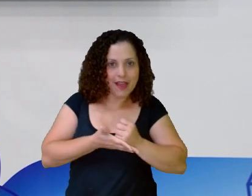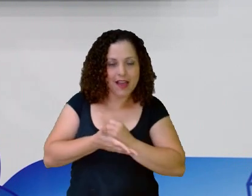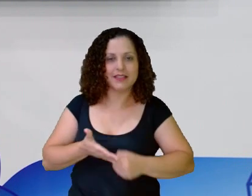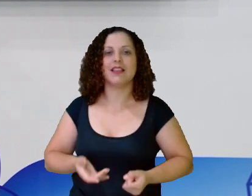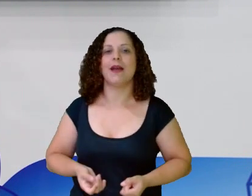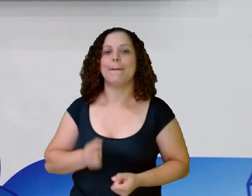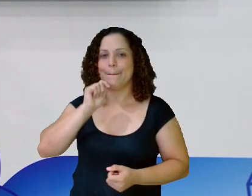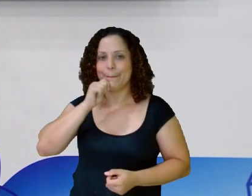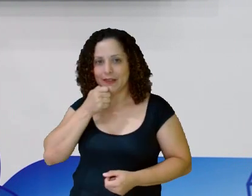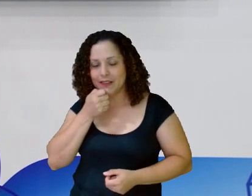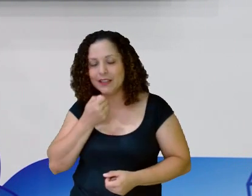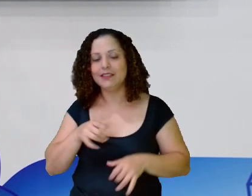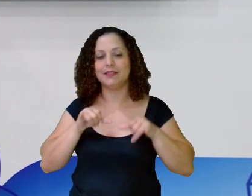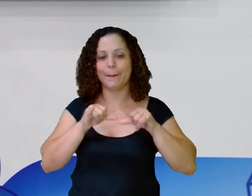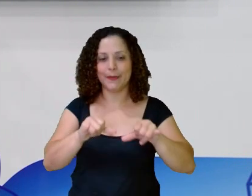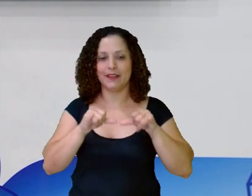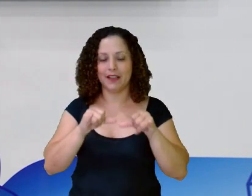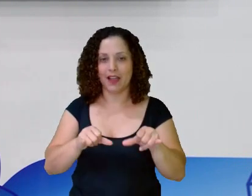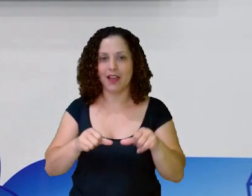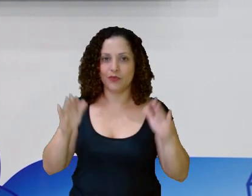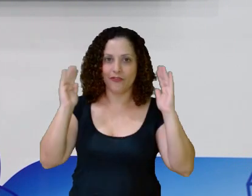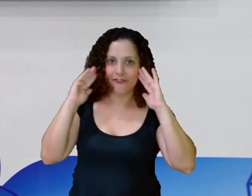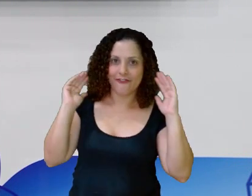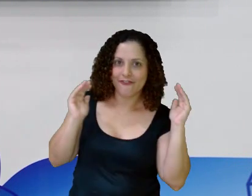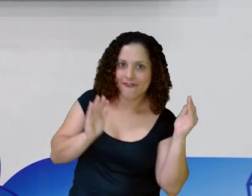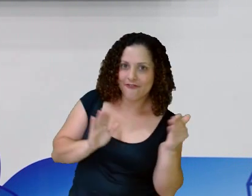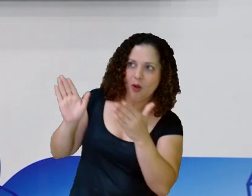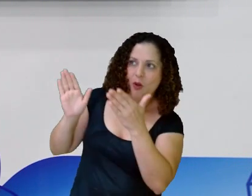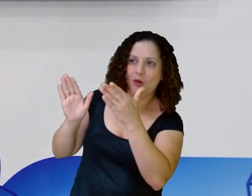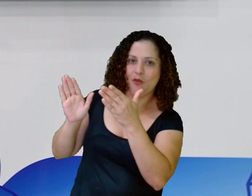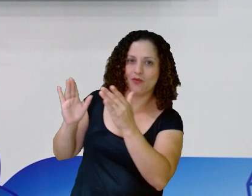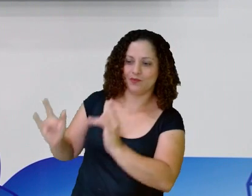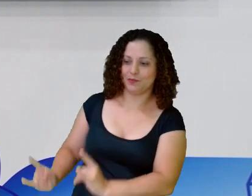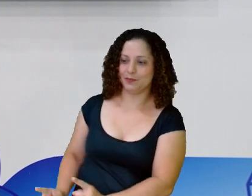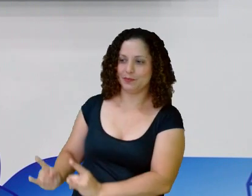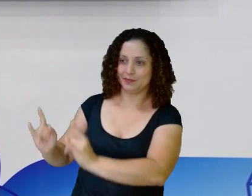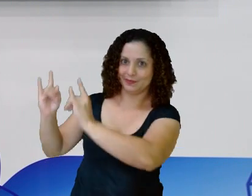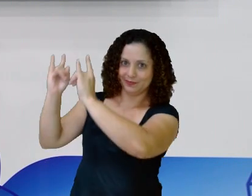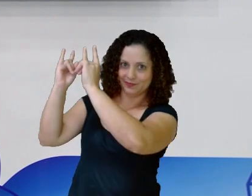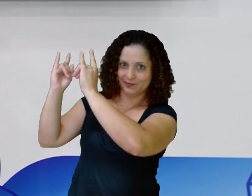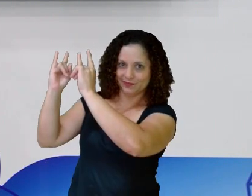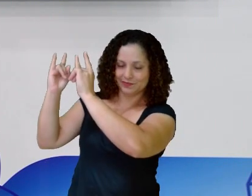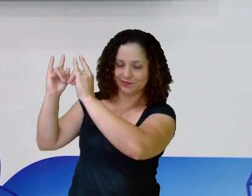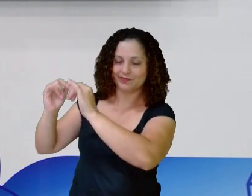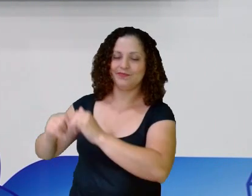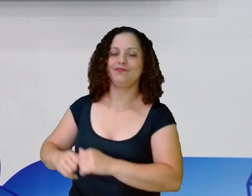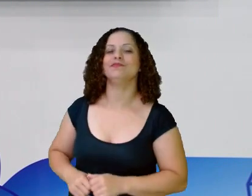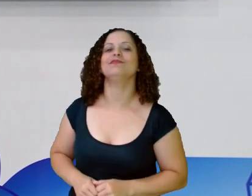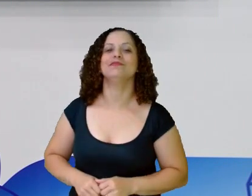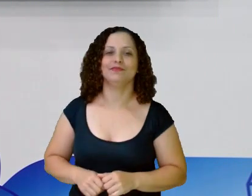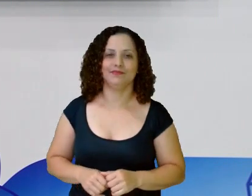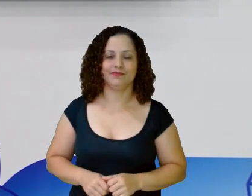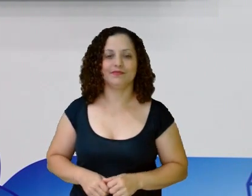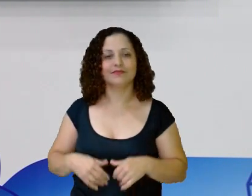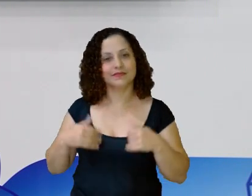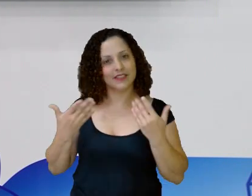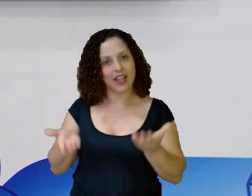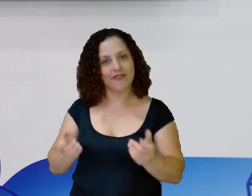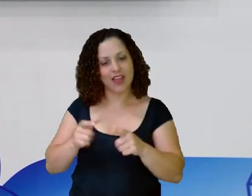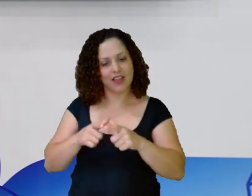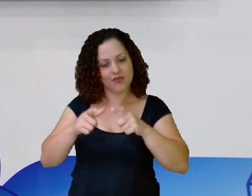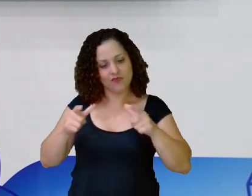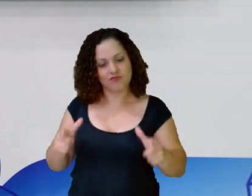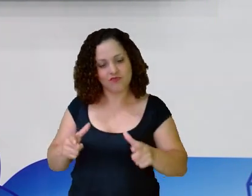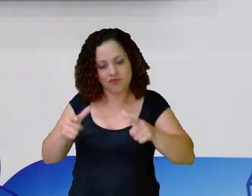padarias, justamente pensando nesse público que está ali surgindo, nessa demanda que surge. E assim vai